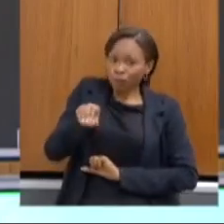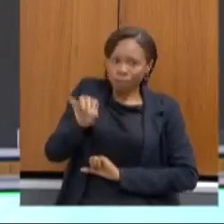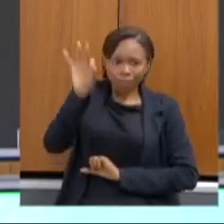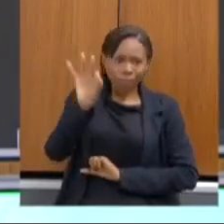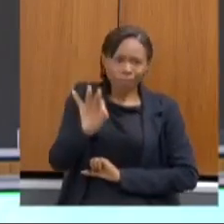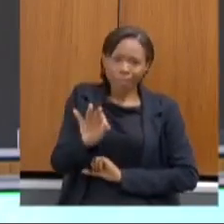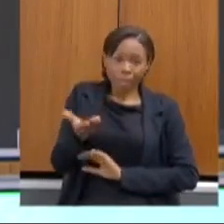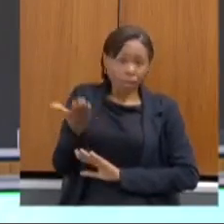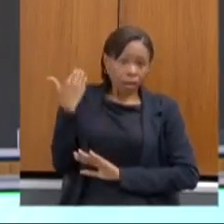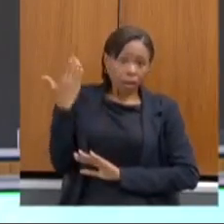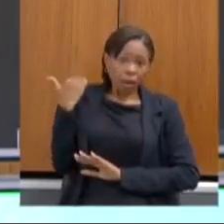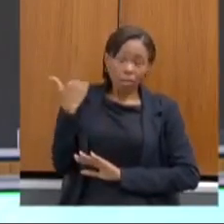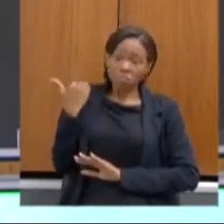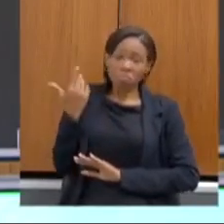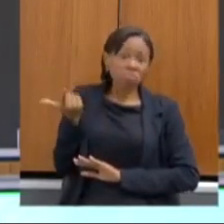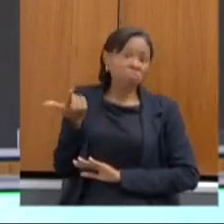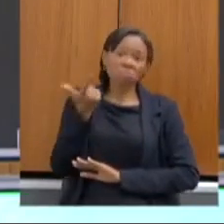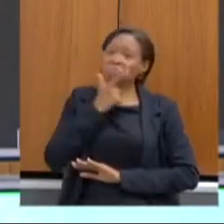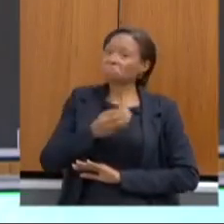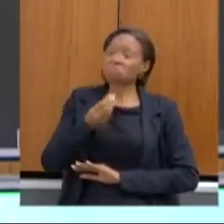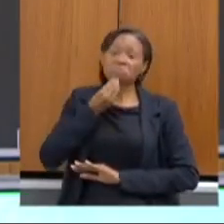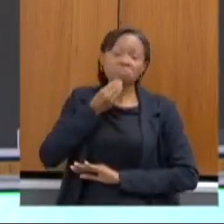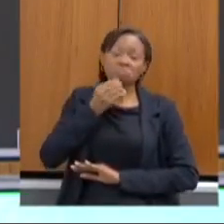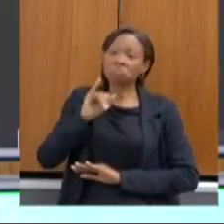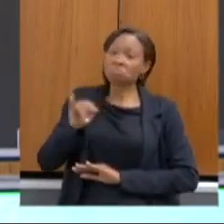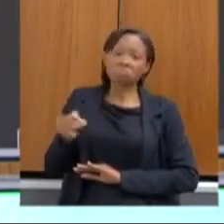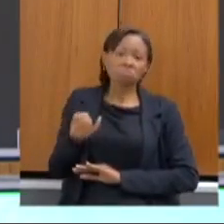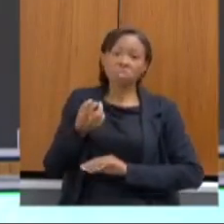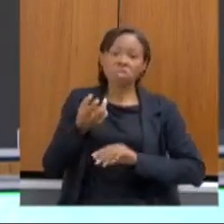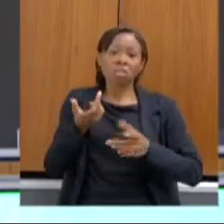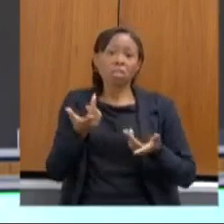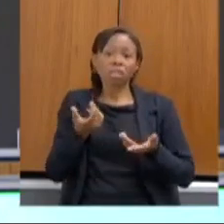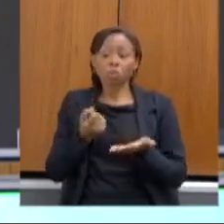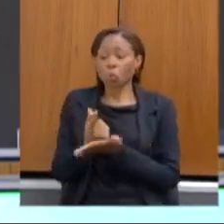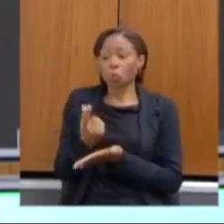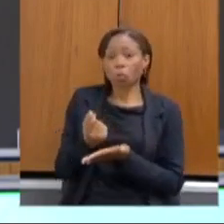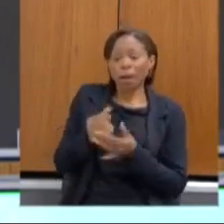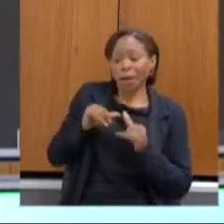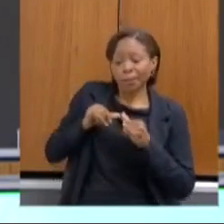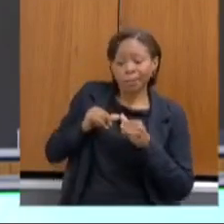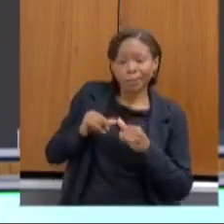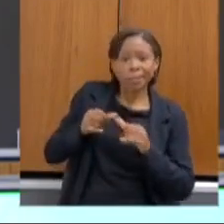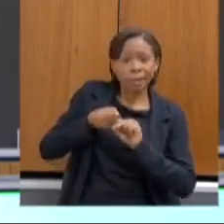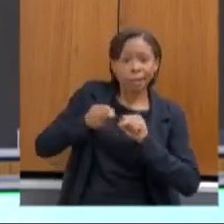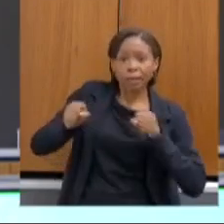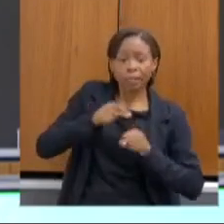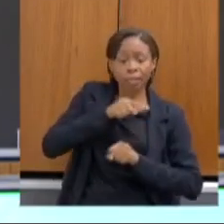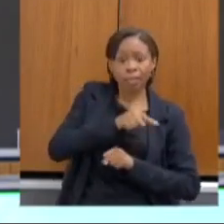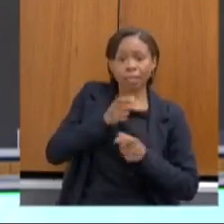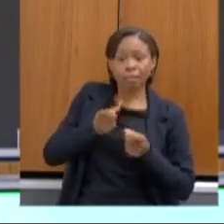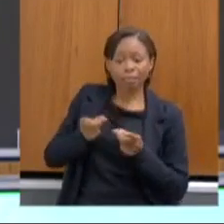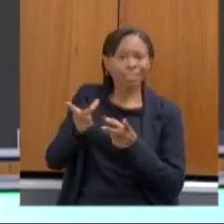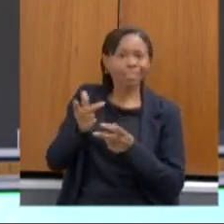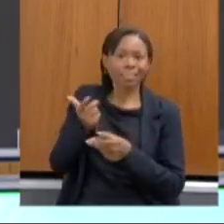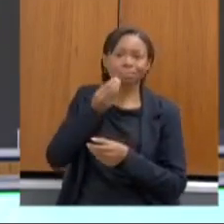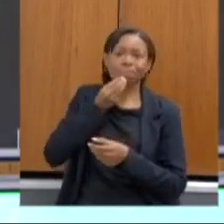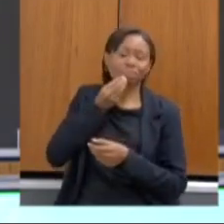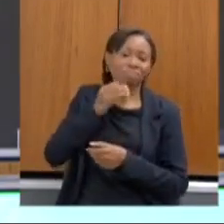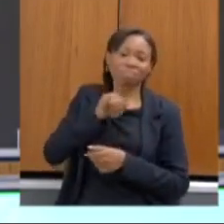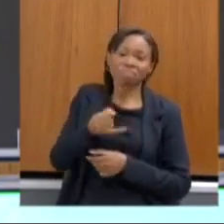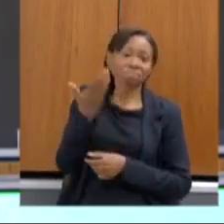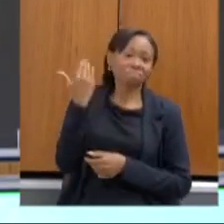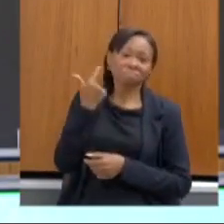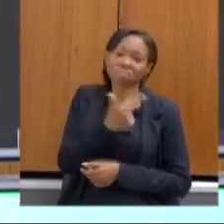teve a chance de sentar com um comprador de uma grande rede de supermercado e poder vender os seus produtos Qual o